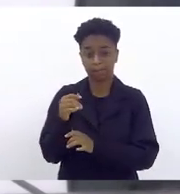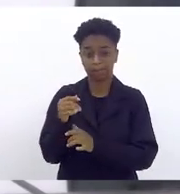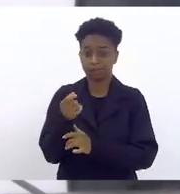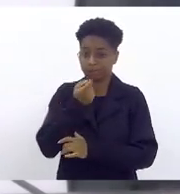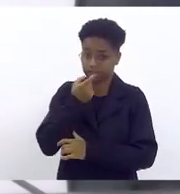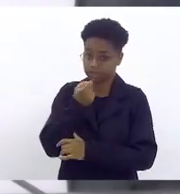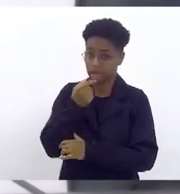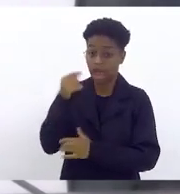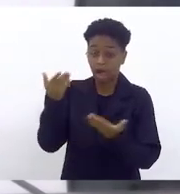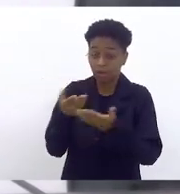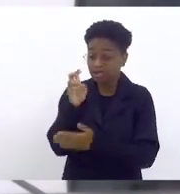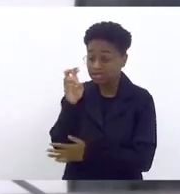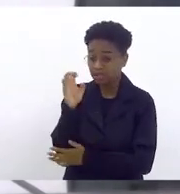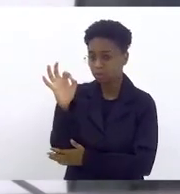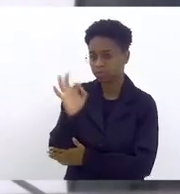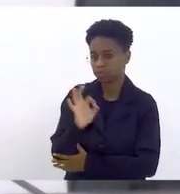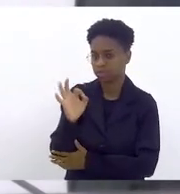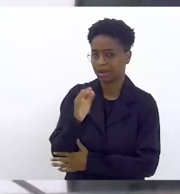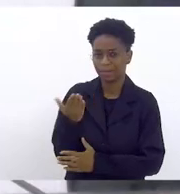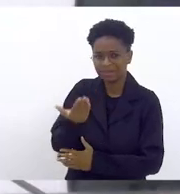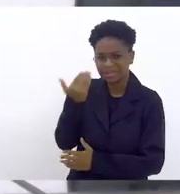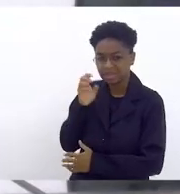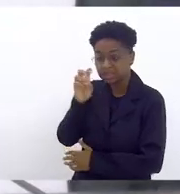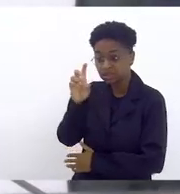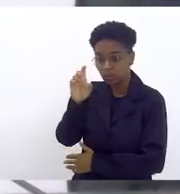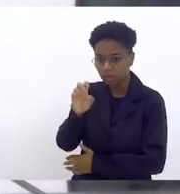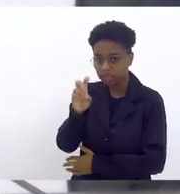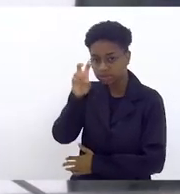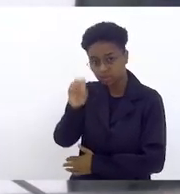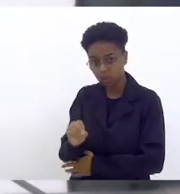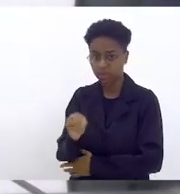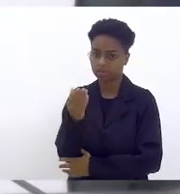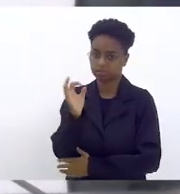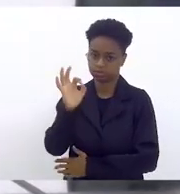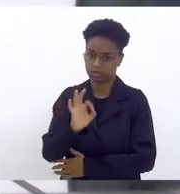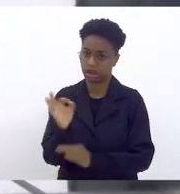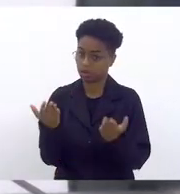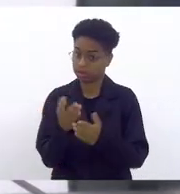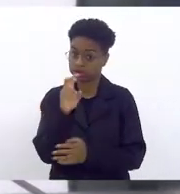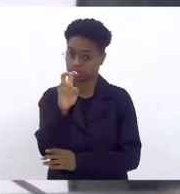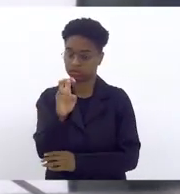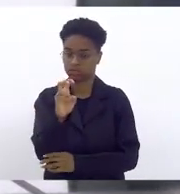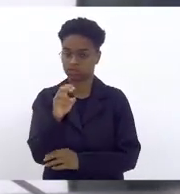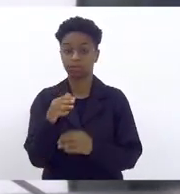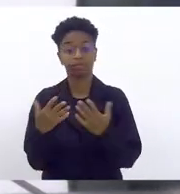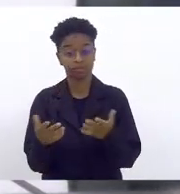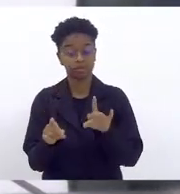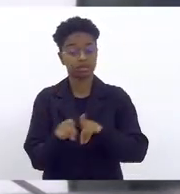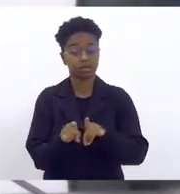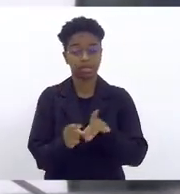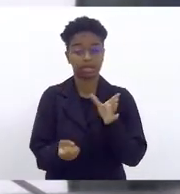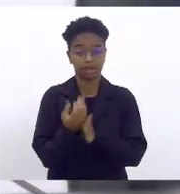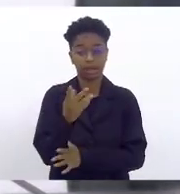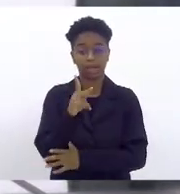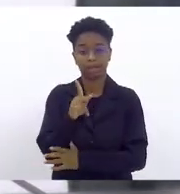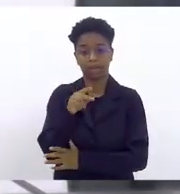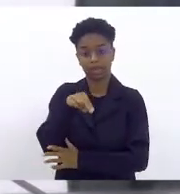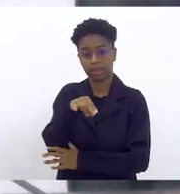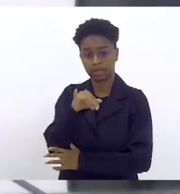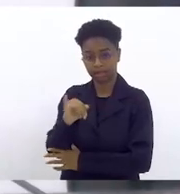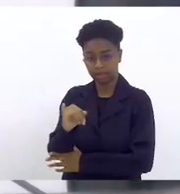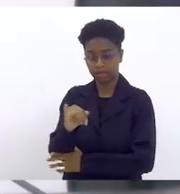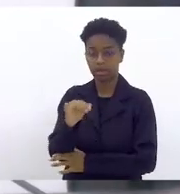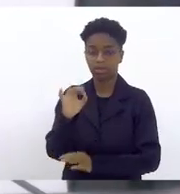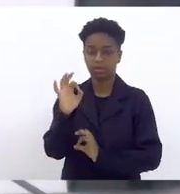produzimos 50% hoje produzimos 5% né a própria criação do pmi o programa nacional de